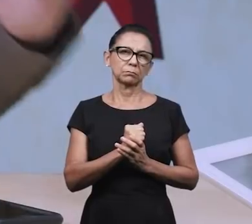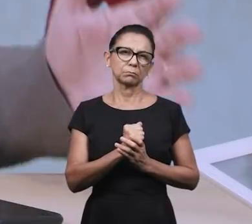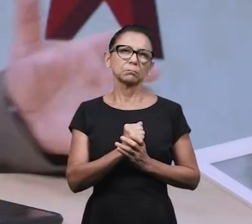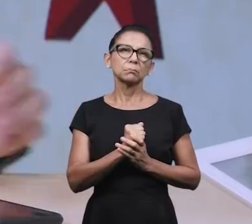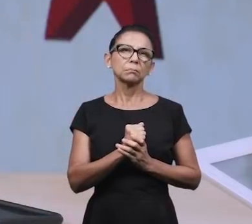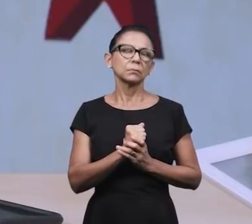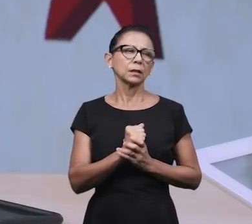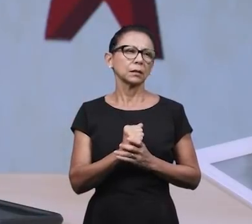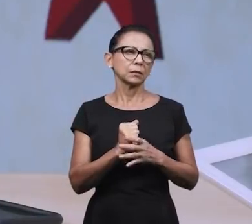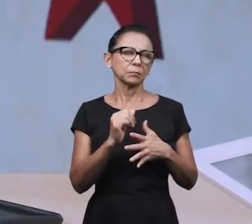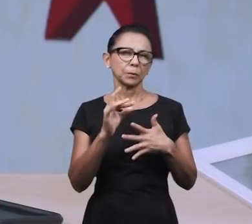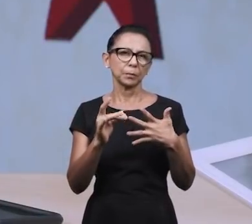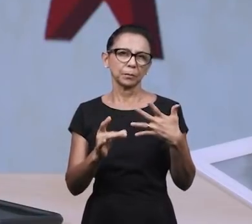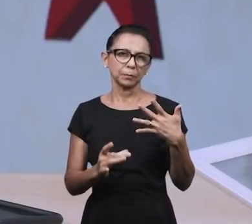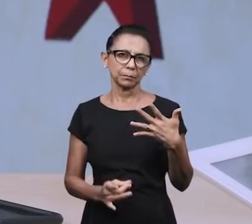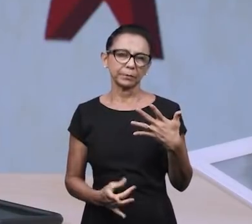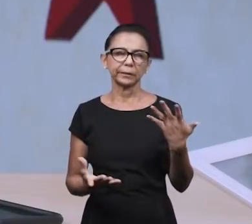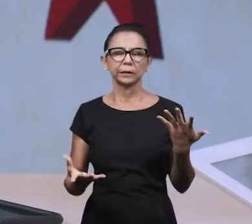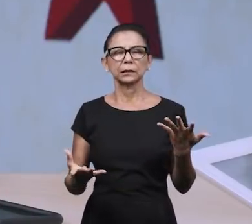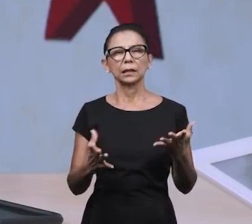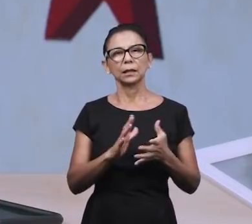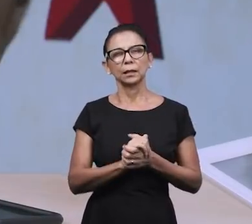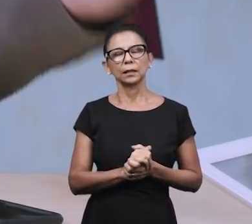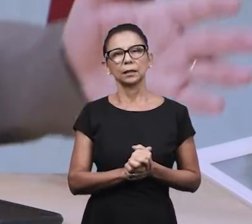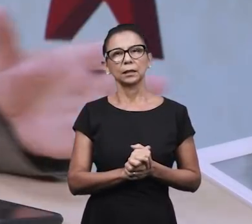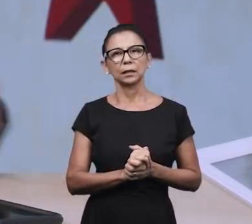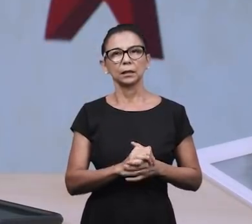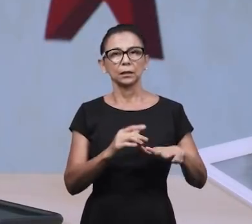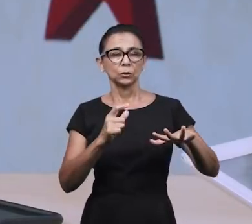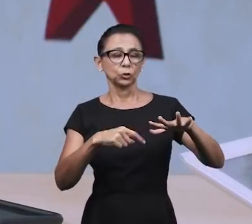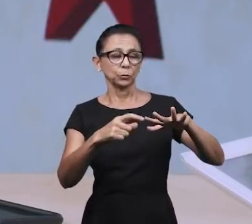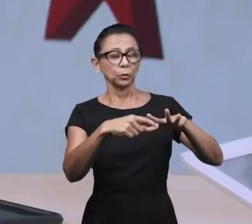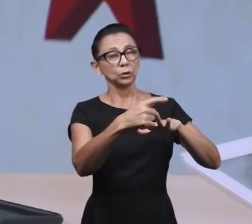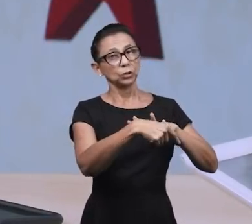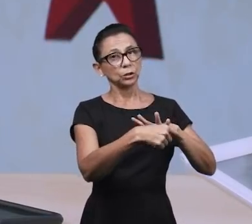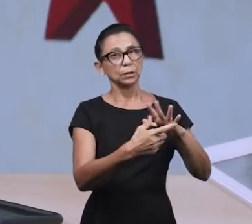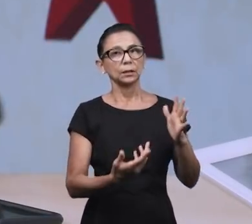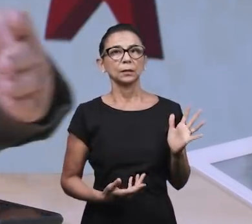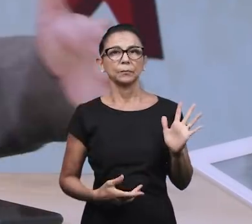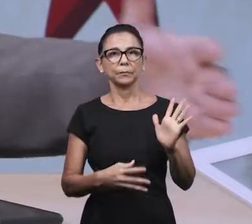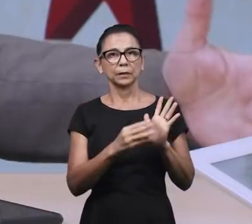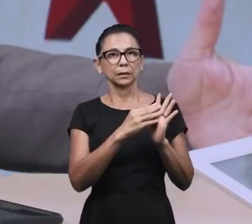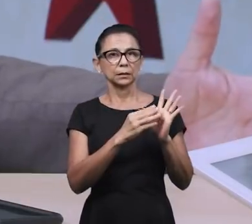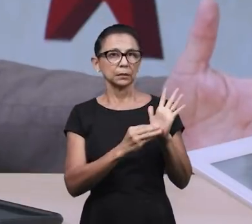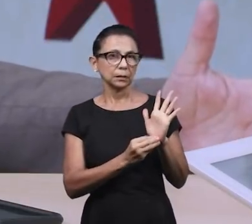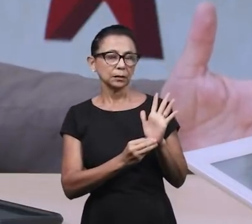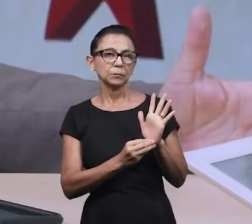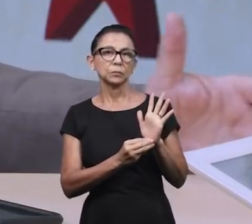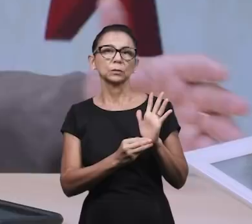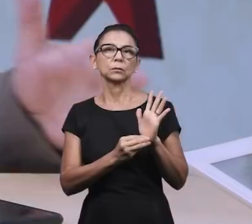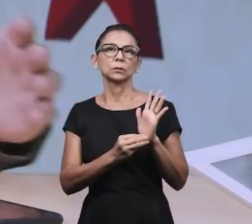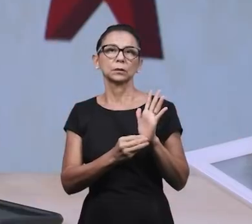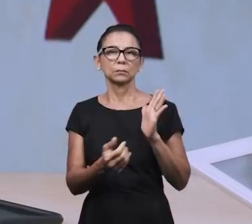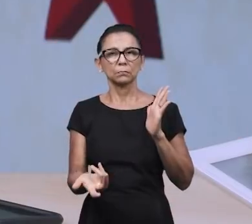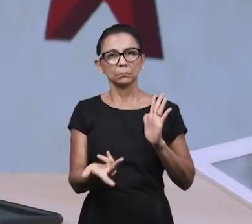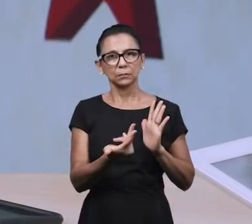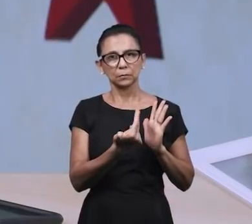Testamento, tipologia, símbolos, enfim, alegorias. A gente vem trazendo isso aqui.